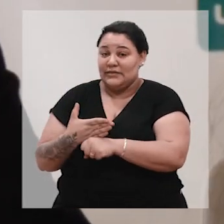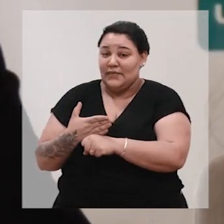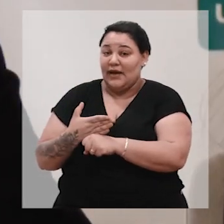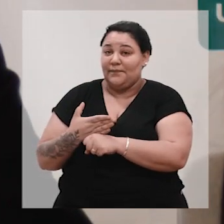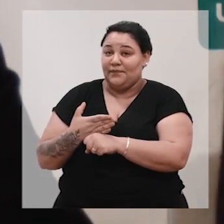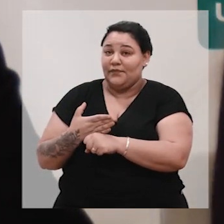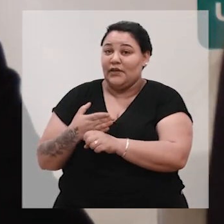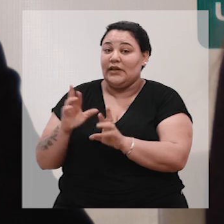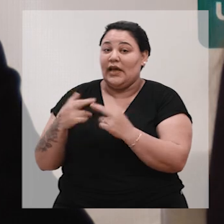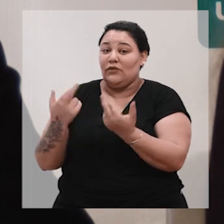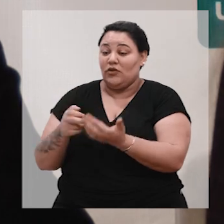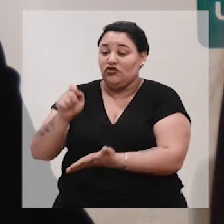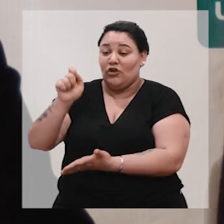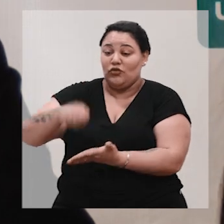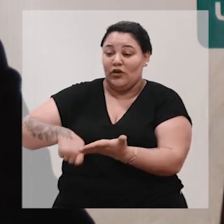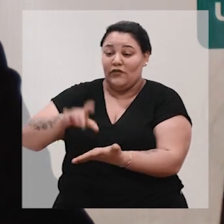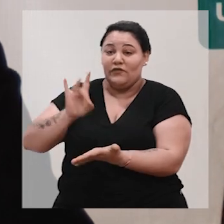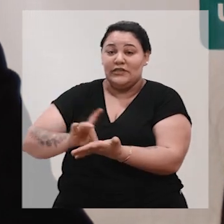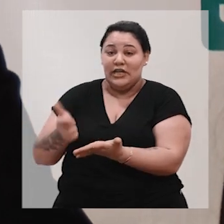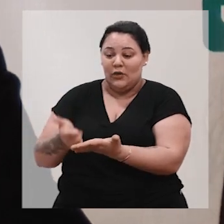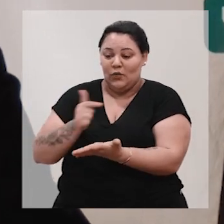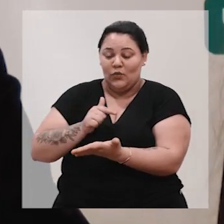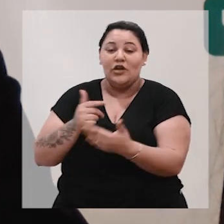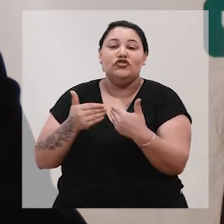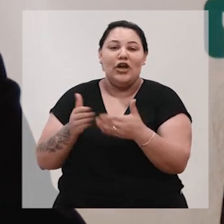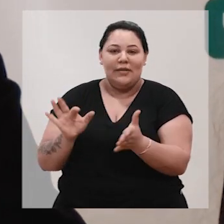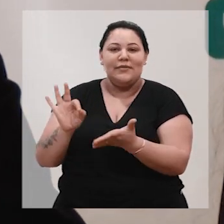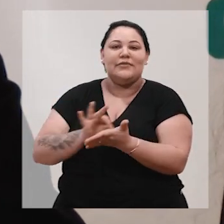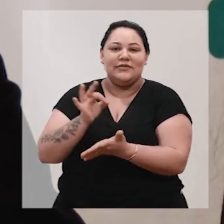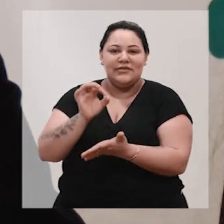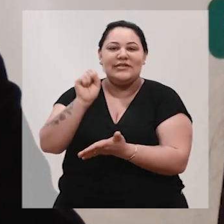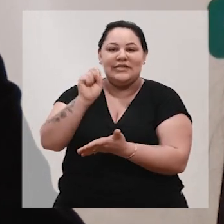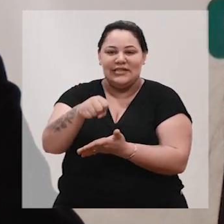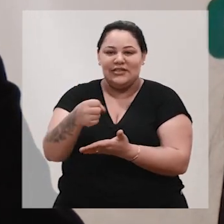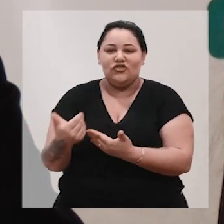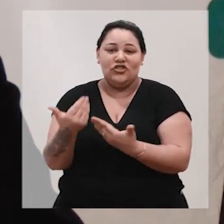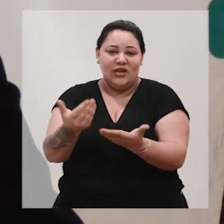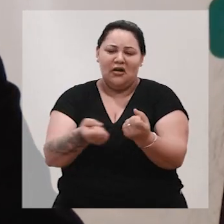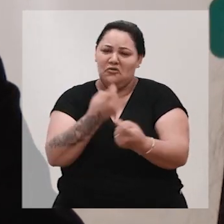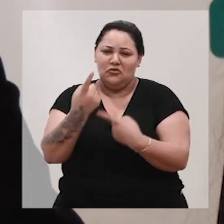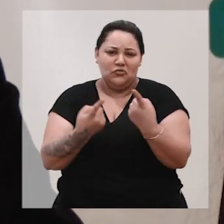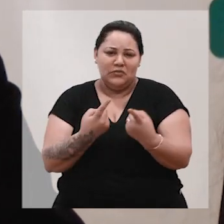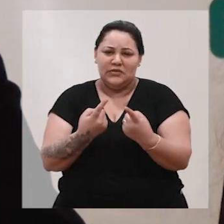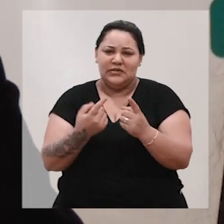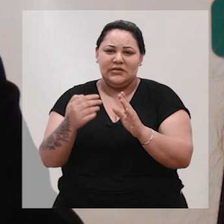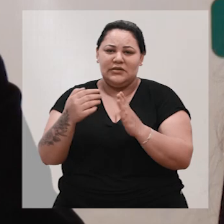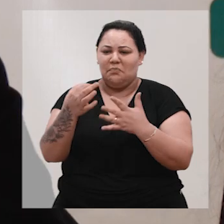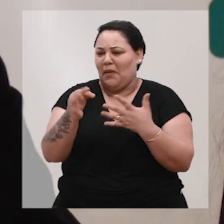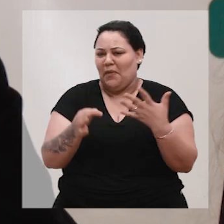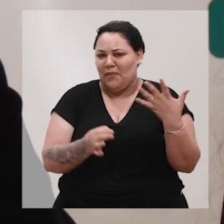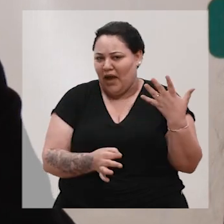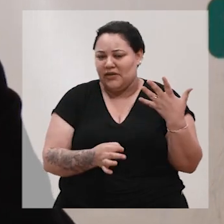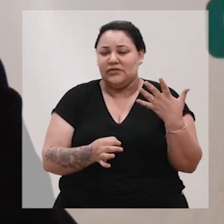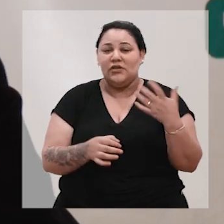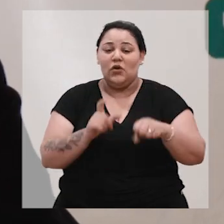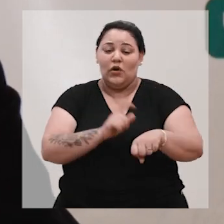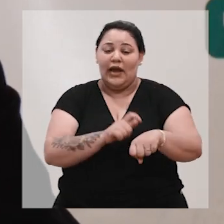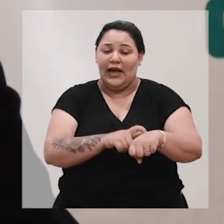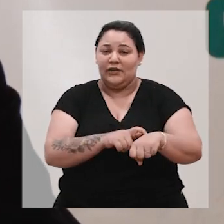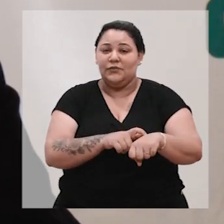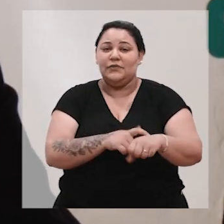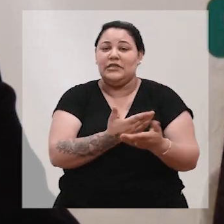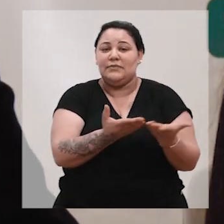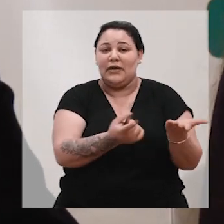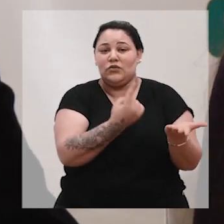de autógrafos. A gente abre o período de inscrição, a gente fornece alguns horários, né, porque a gente tem 2 sessões, o espaço